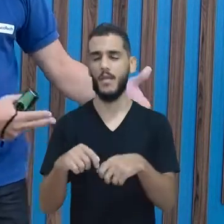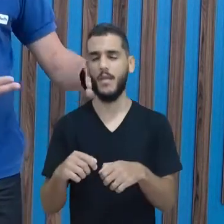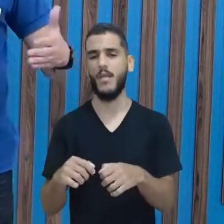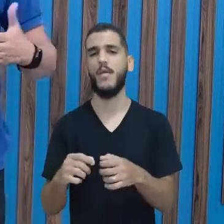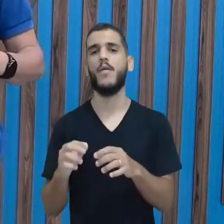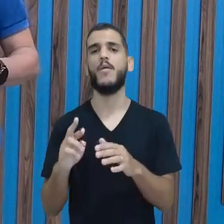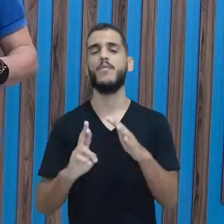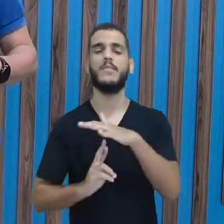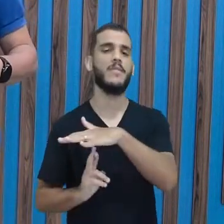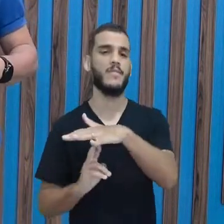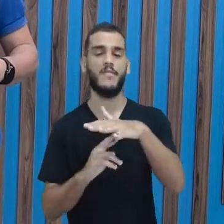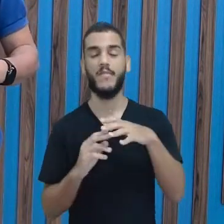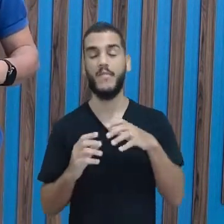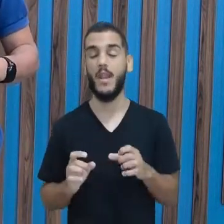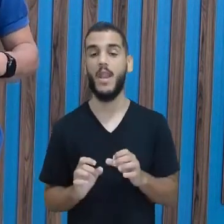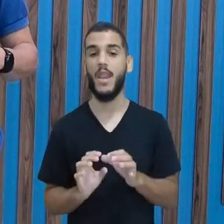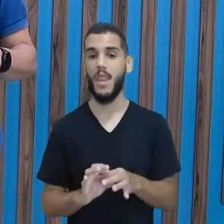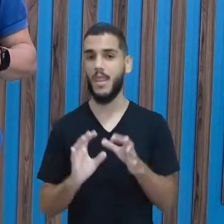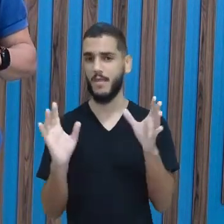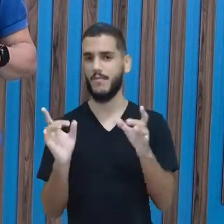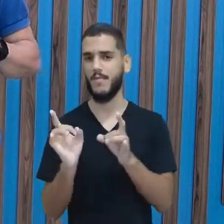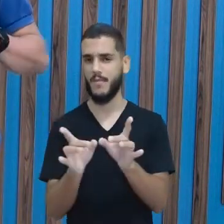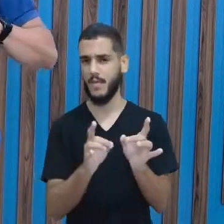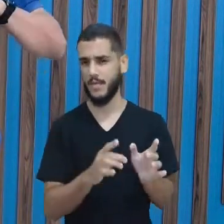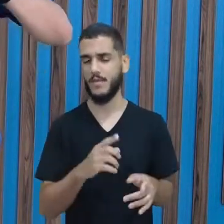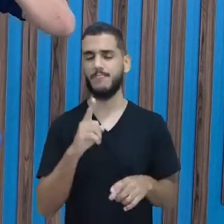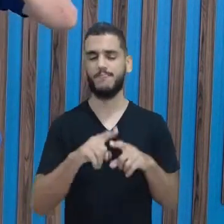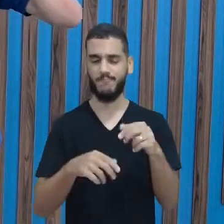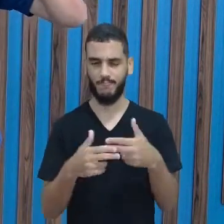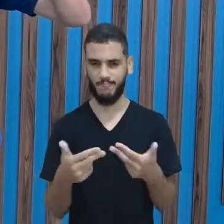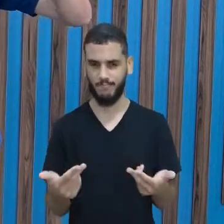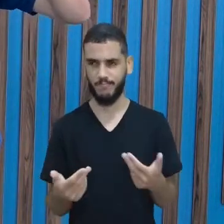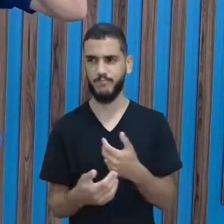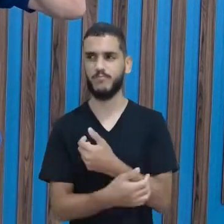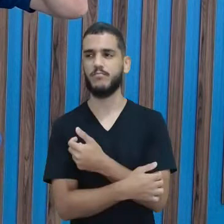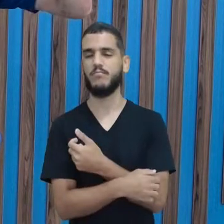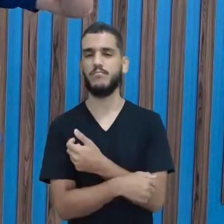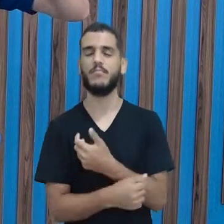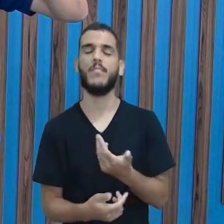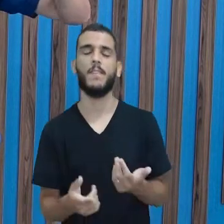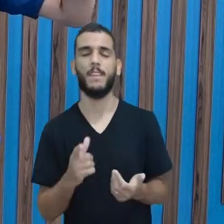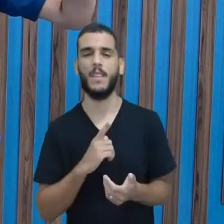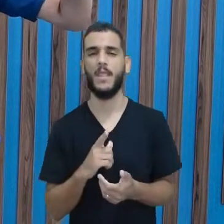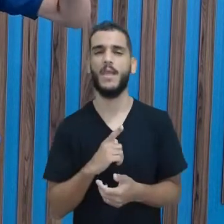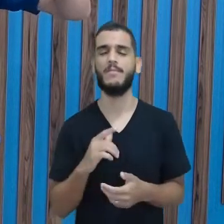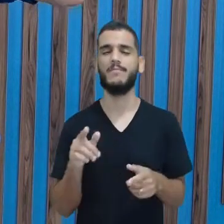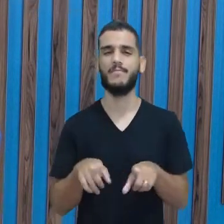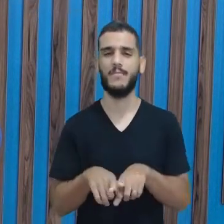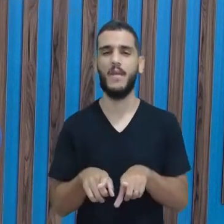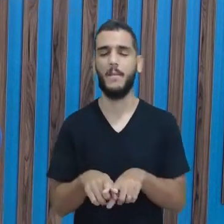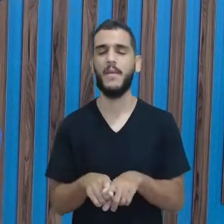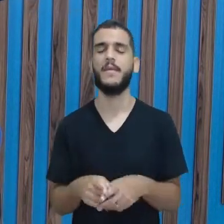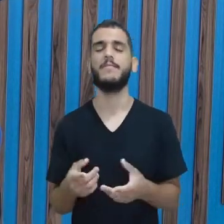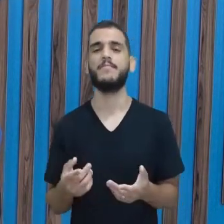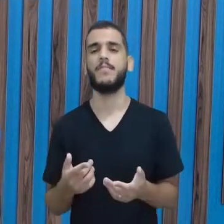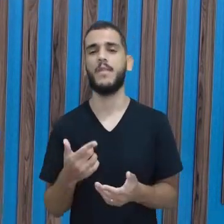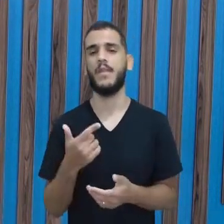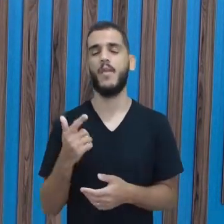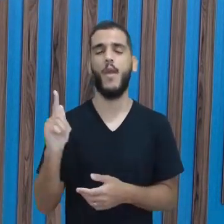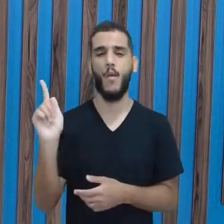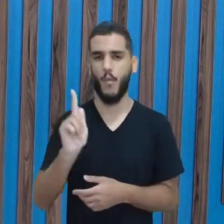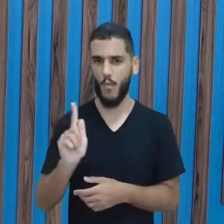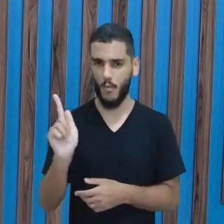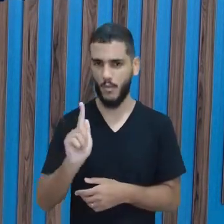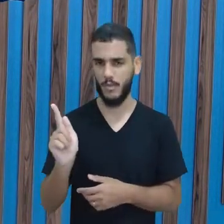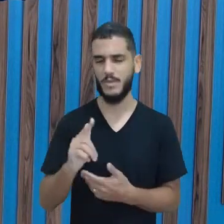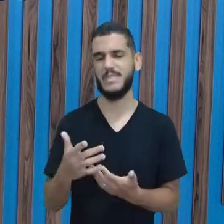para vender seus produtos. Então a gente tem hoje, por exemplo, a região mais plana ali no Mato Grosso, Goiás, são terras planas, que antes